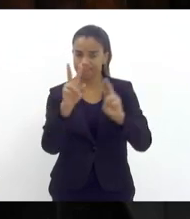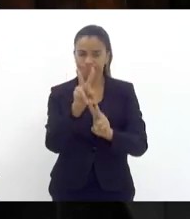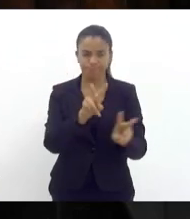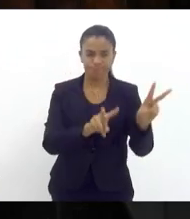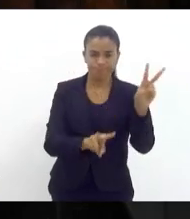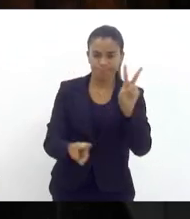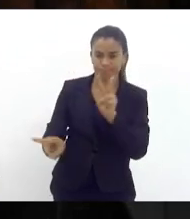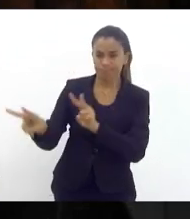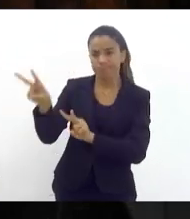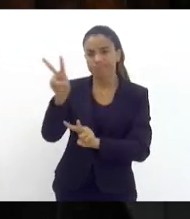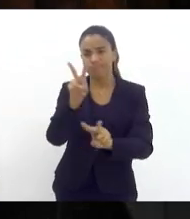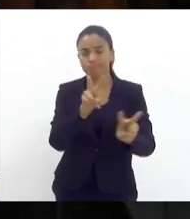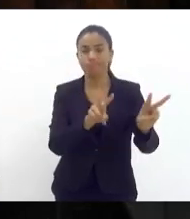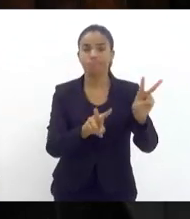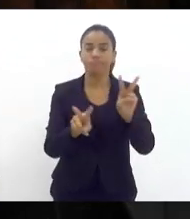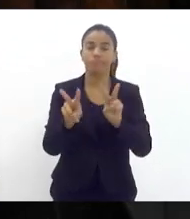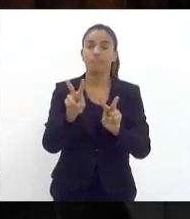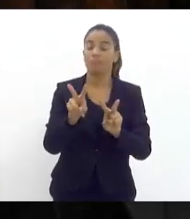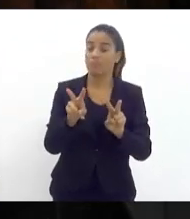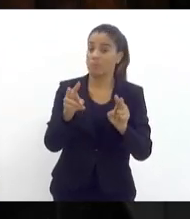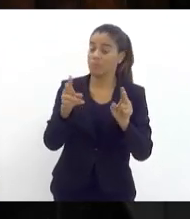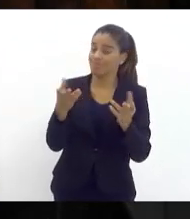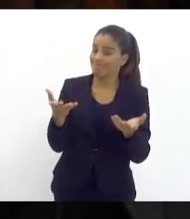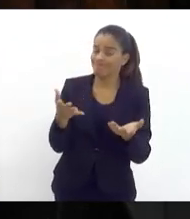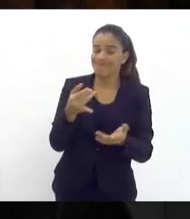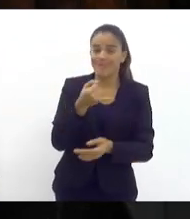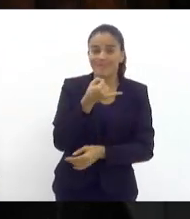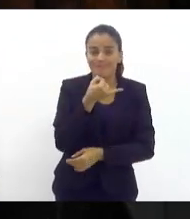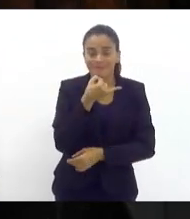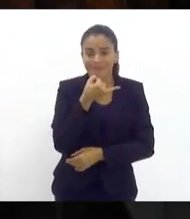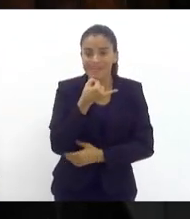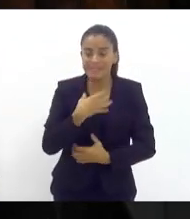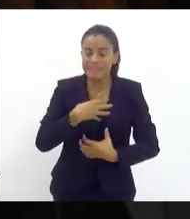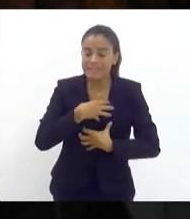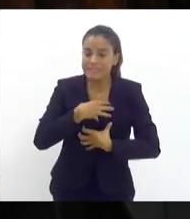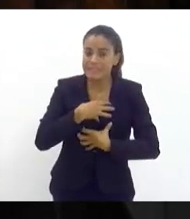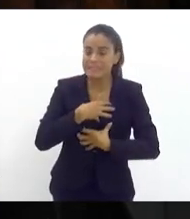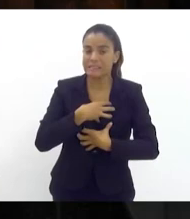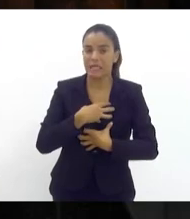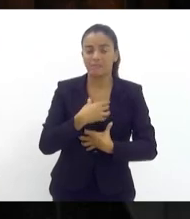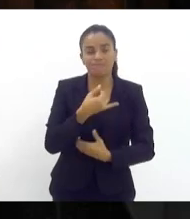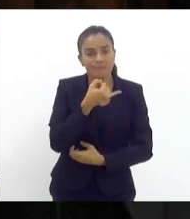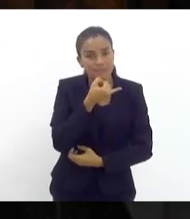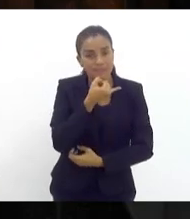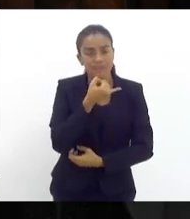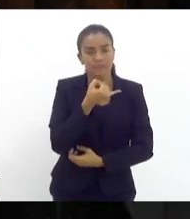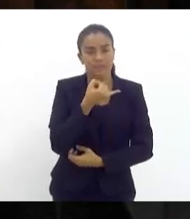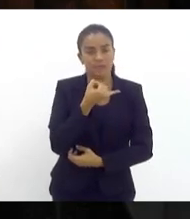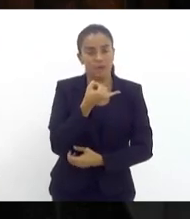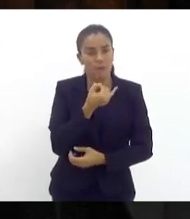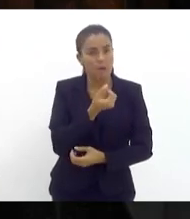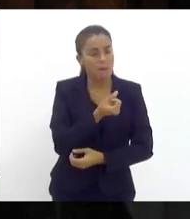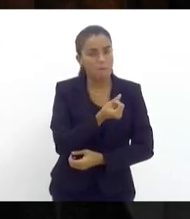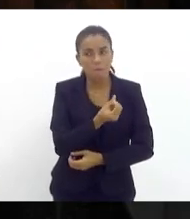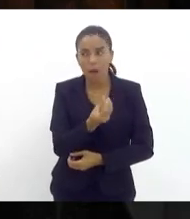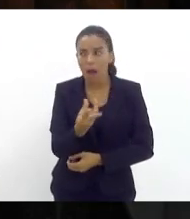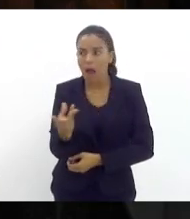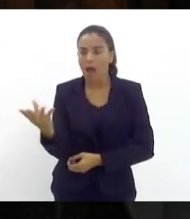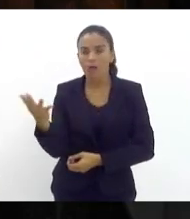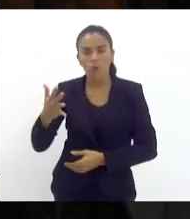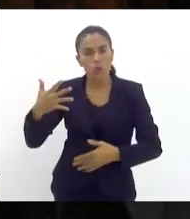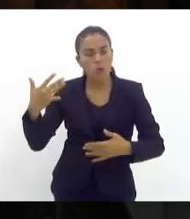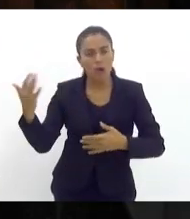com muito pesar o volume de notícias